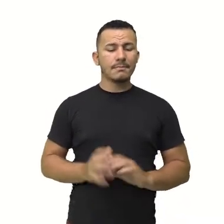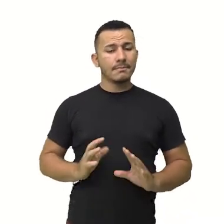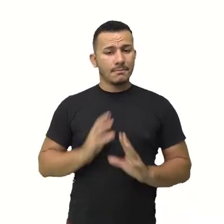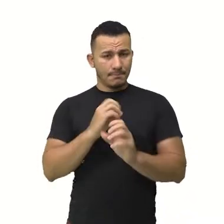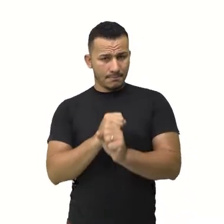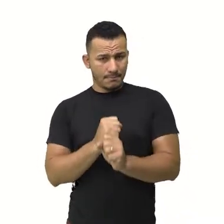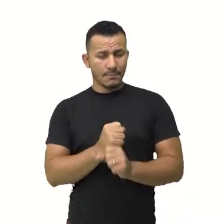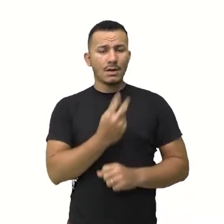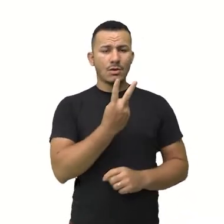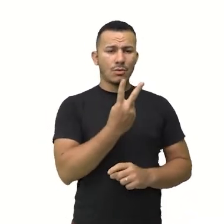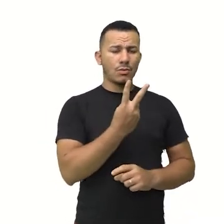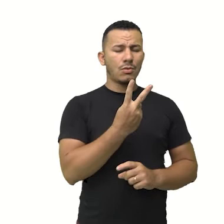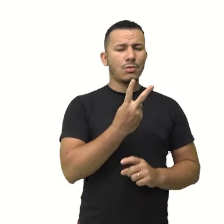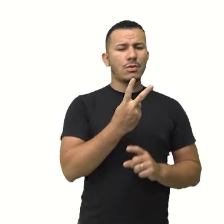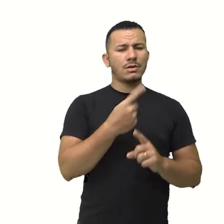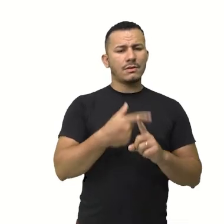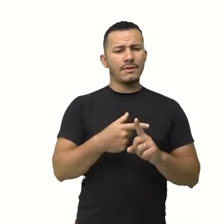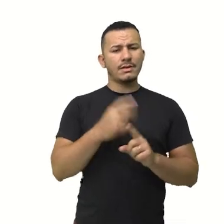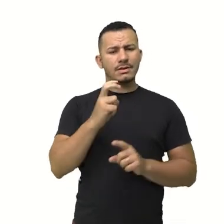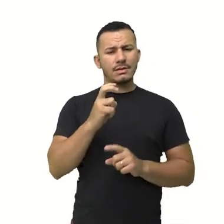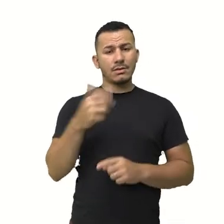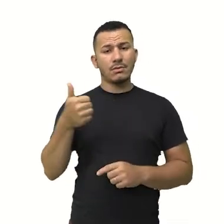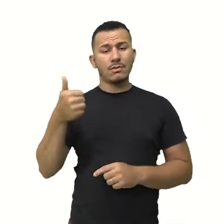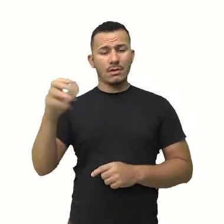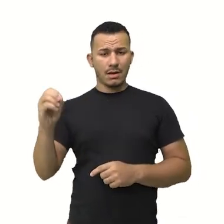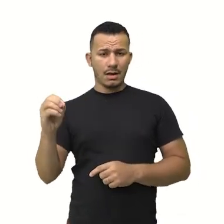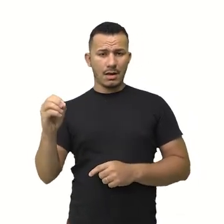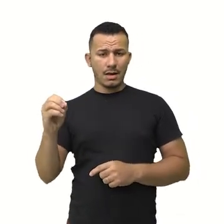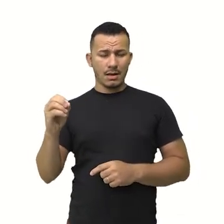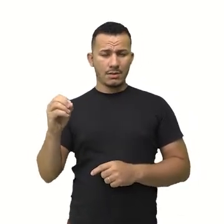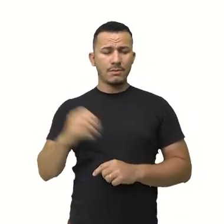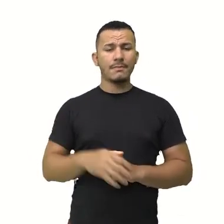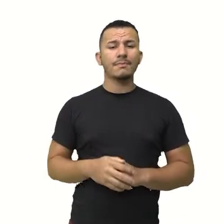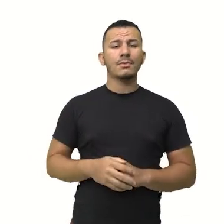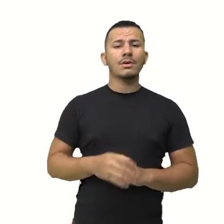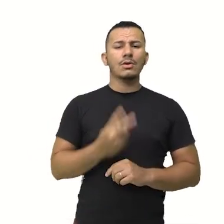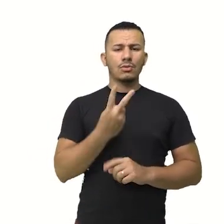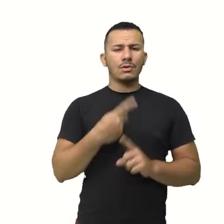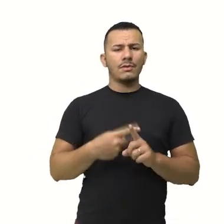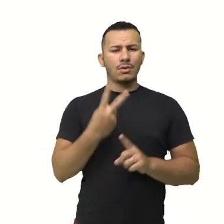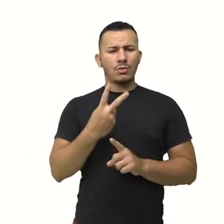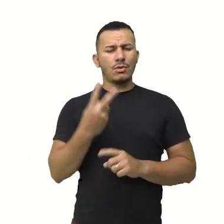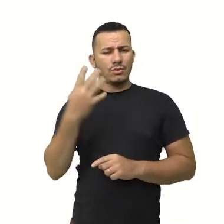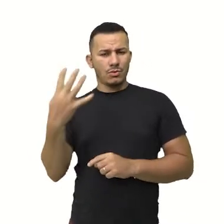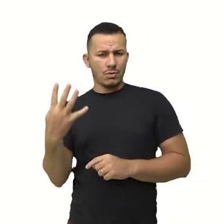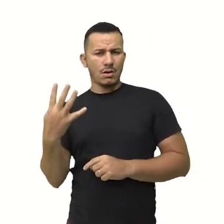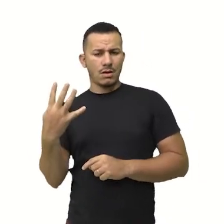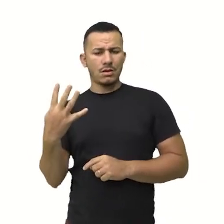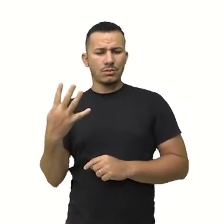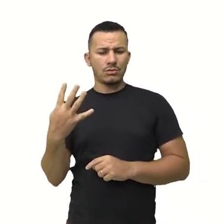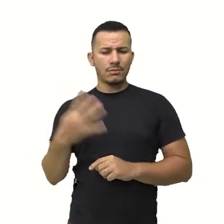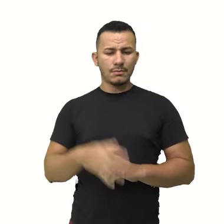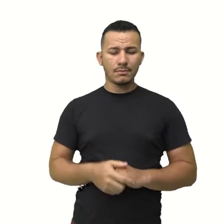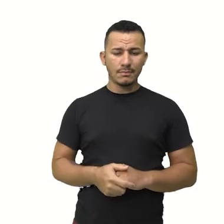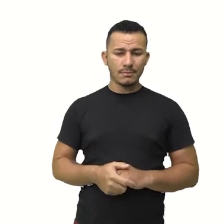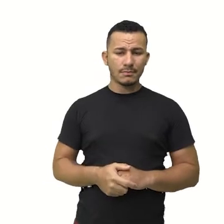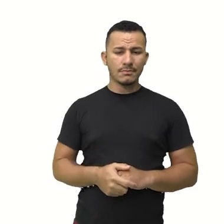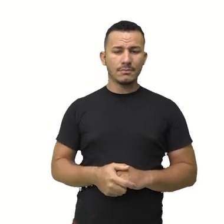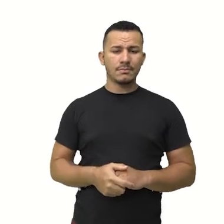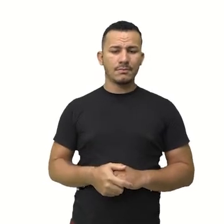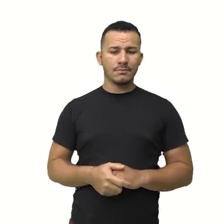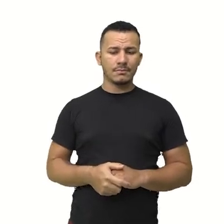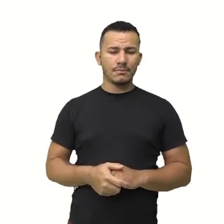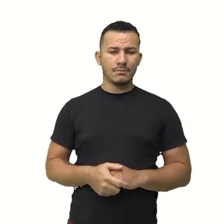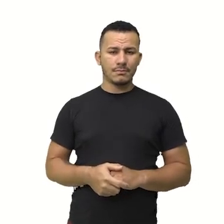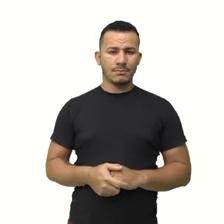multiplicando, 2 vezes 5 dá 10, vai 1, 2 vezes 2 dá 4, você fazendo essa continha, vamos fazer essa